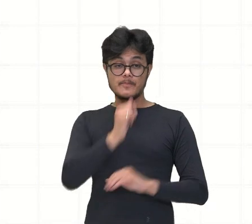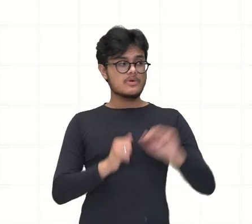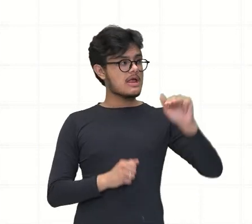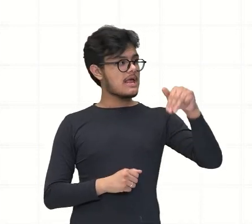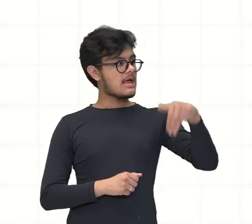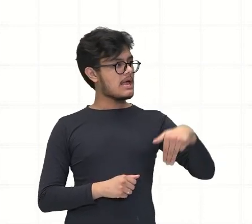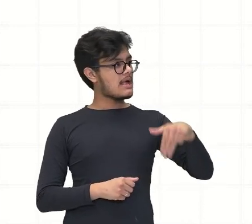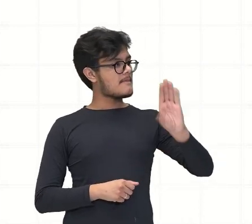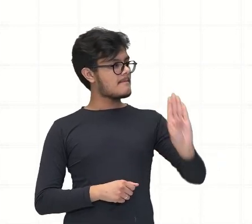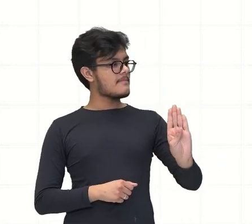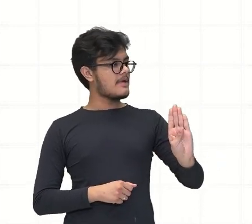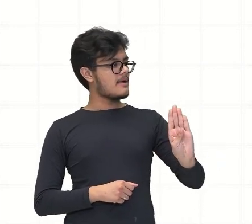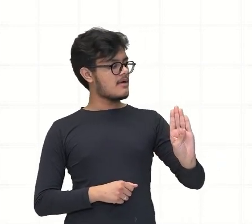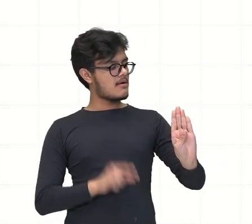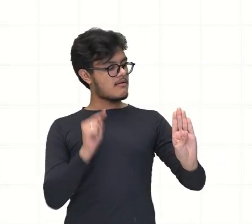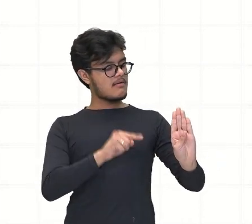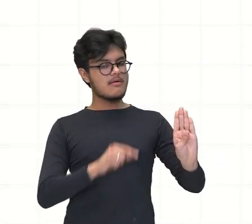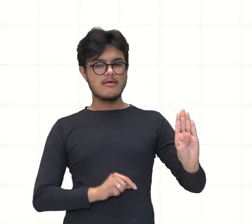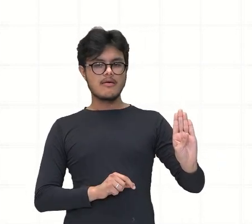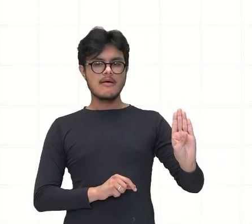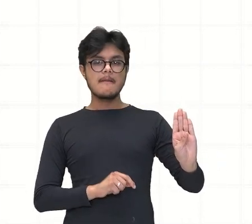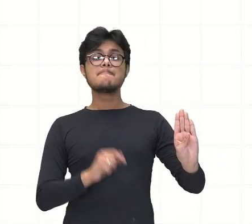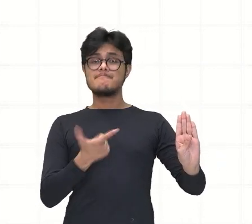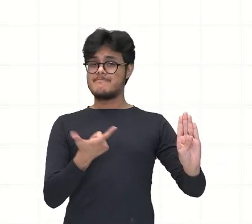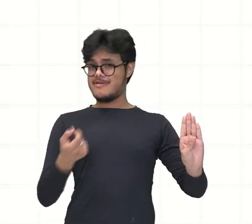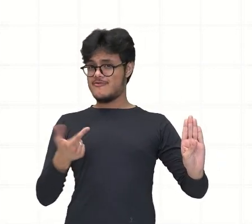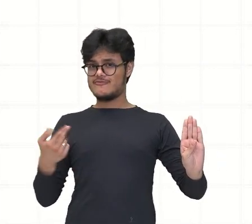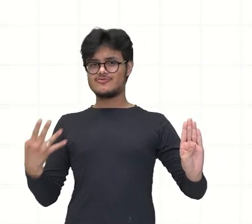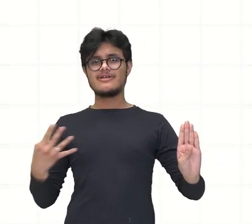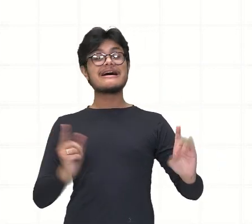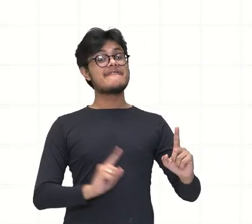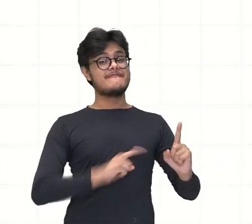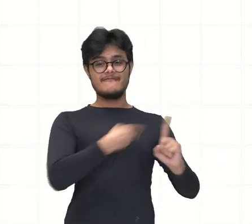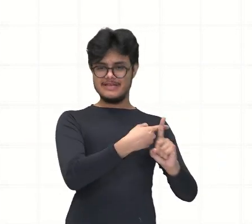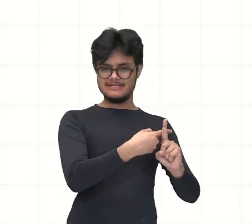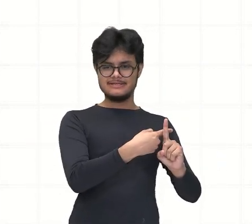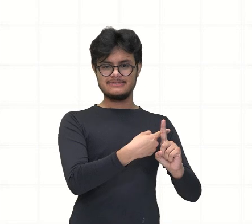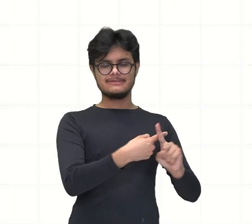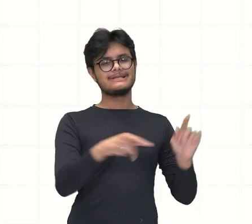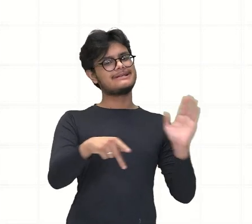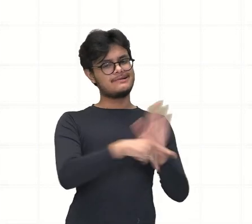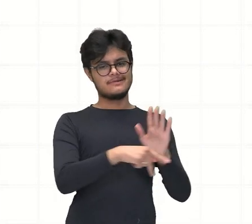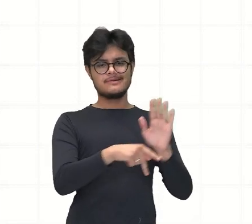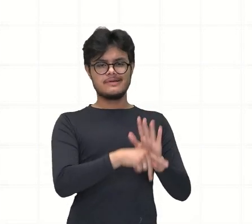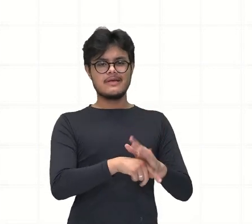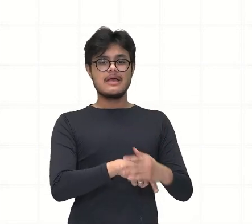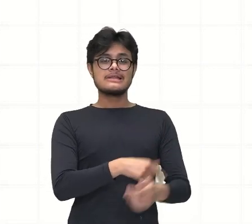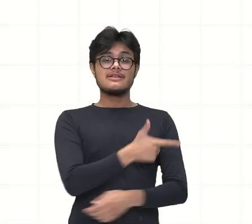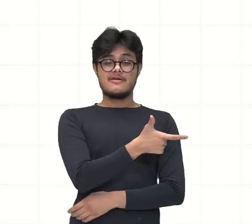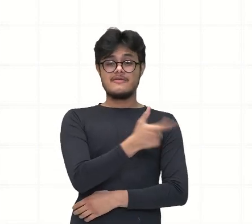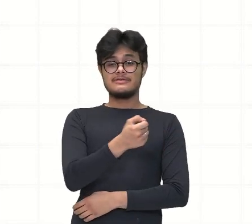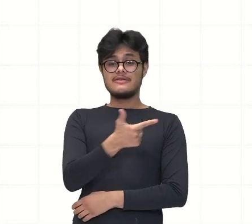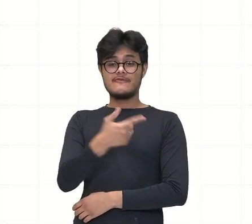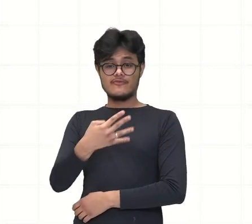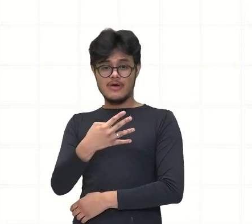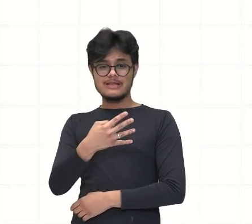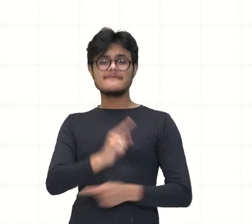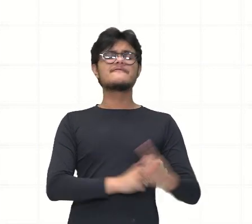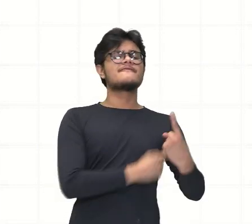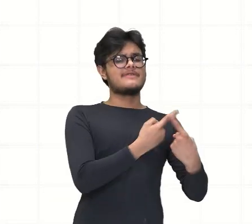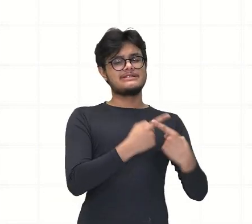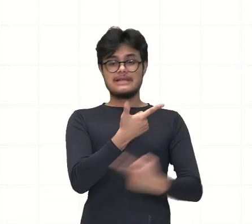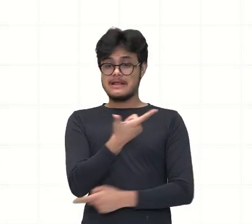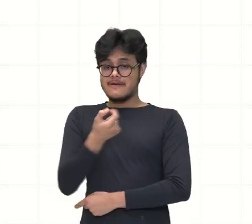que multiplicar ainda novamente por 1024. Então, vai ser 1024 vezes